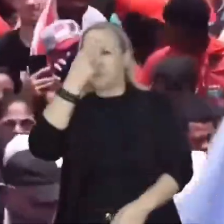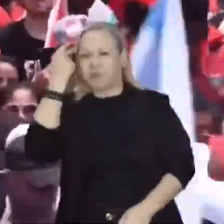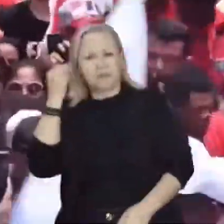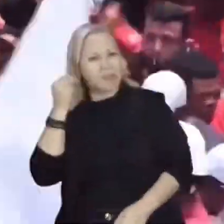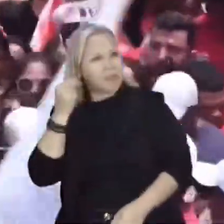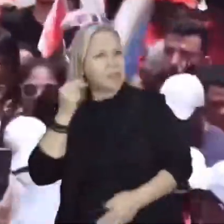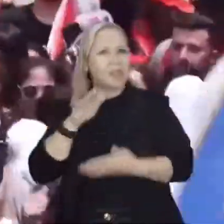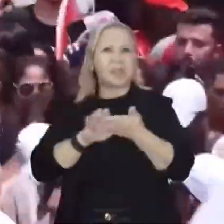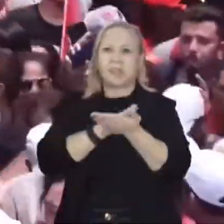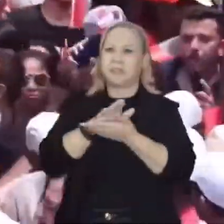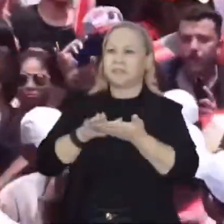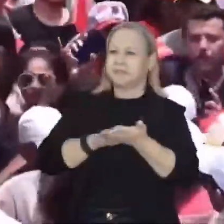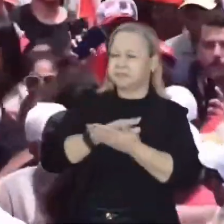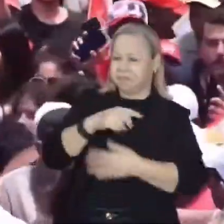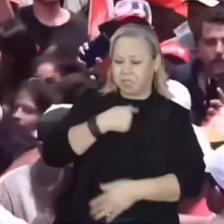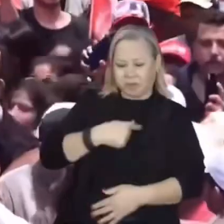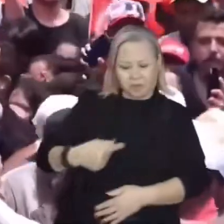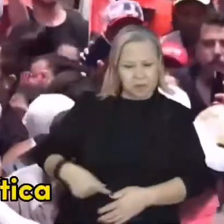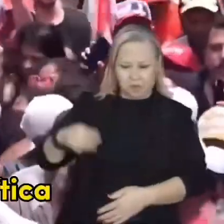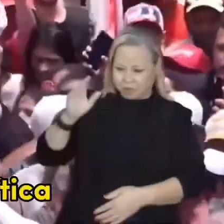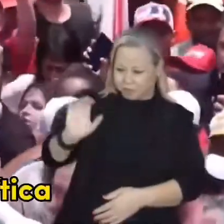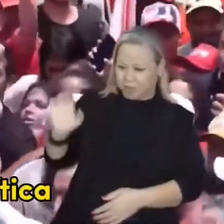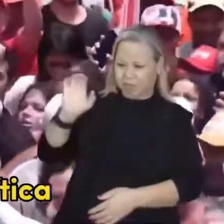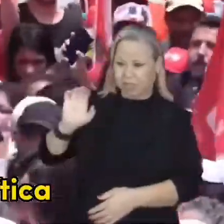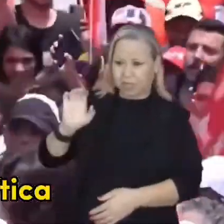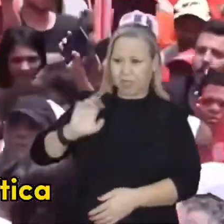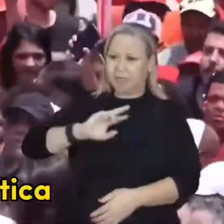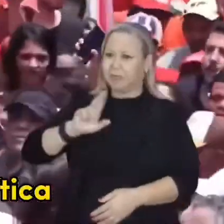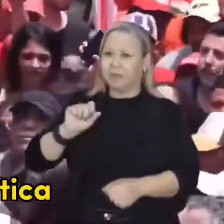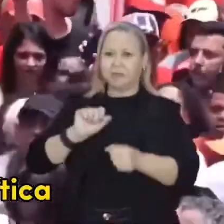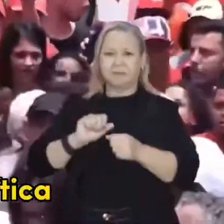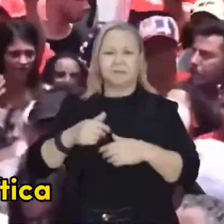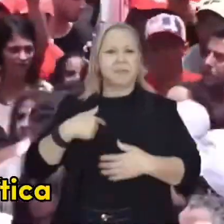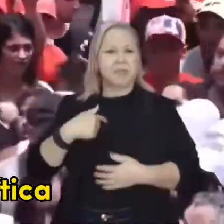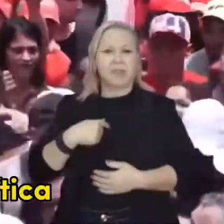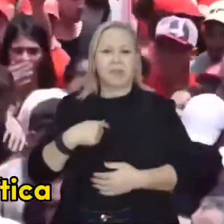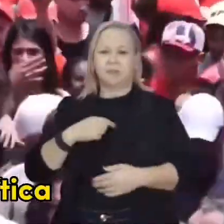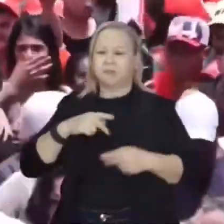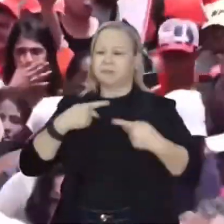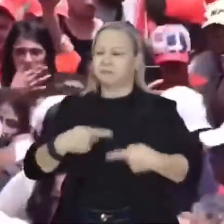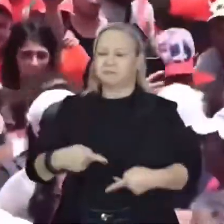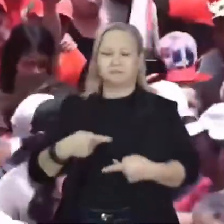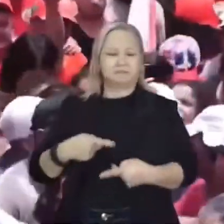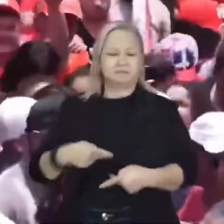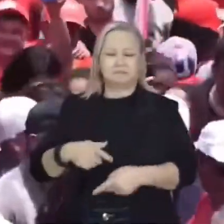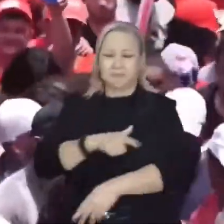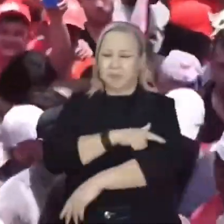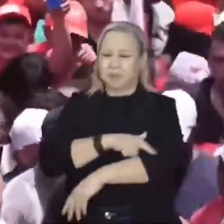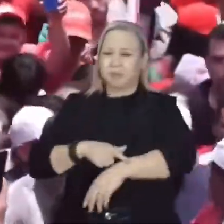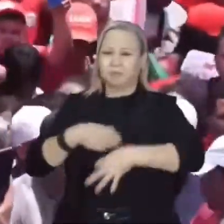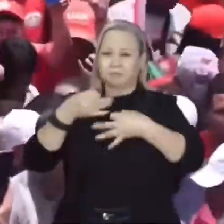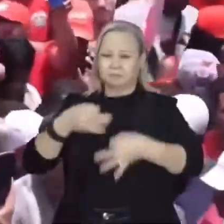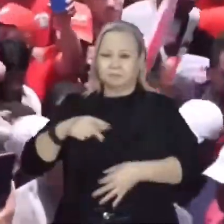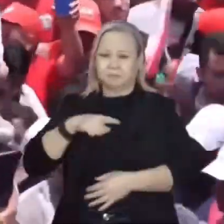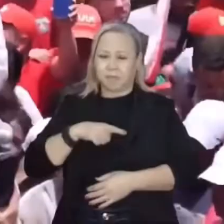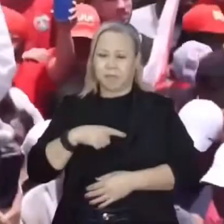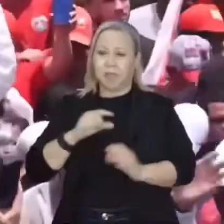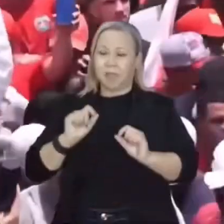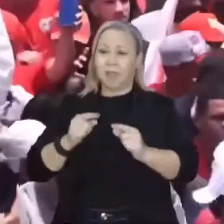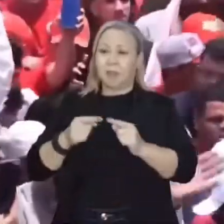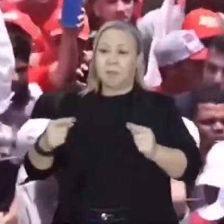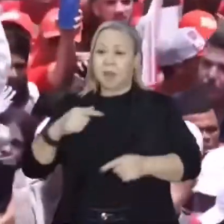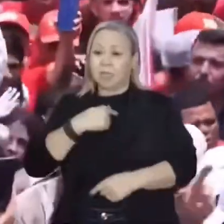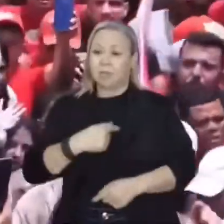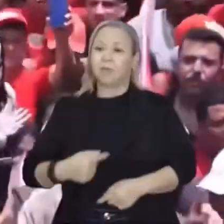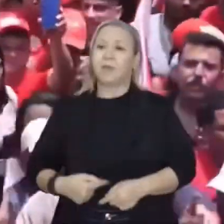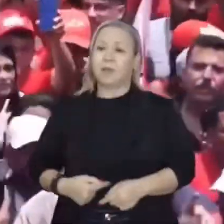cidade, nem do governador do estado. Não faz parte da minha formação política. Entretanto, o